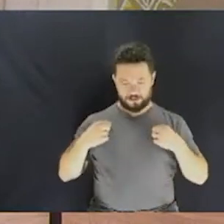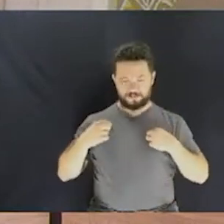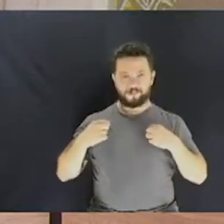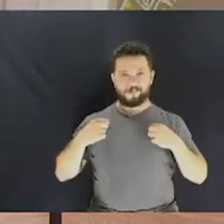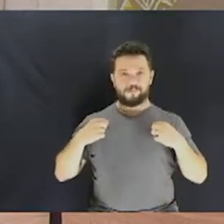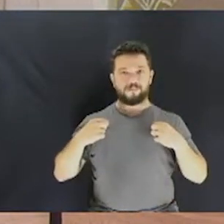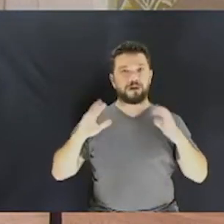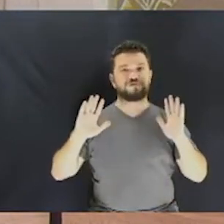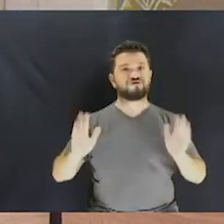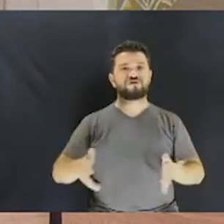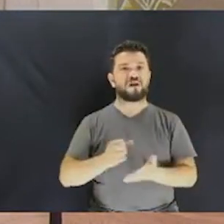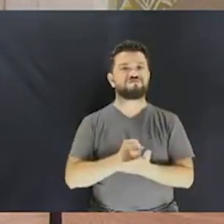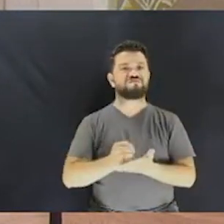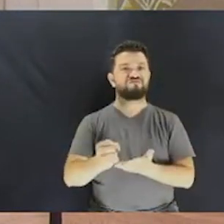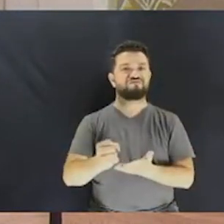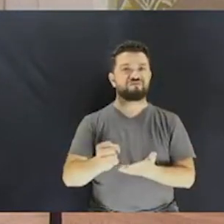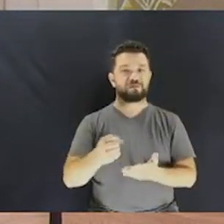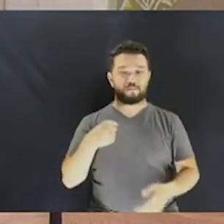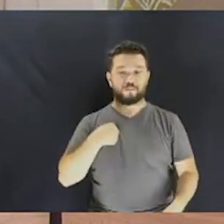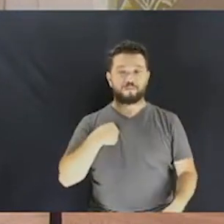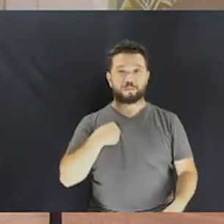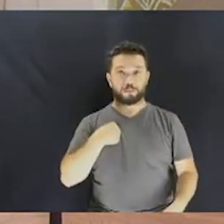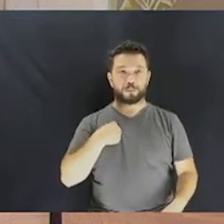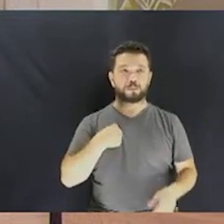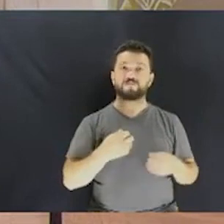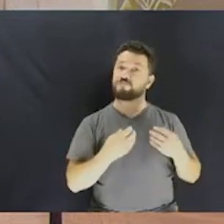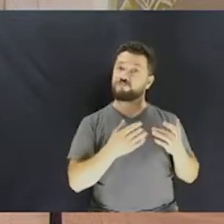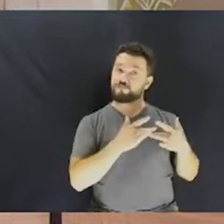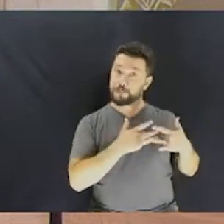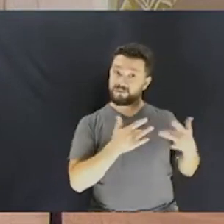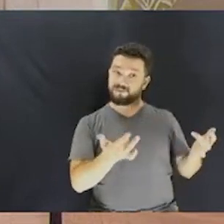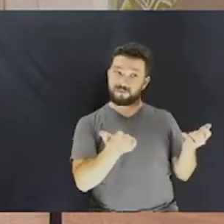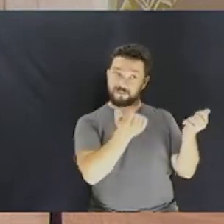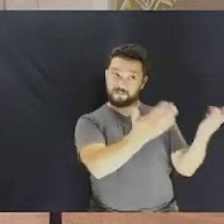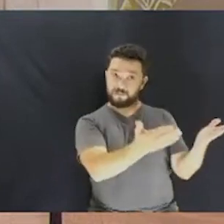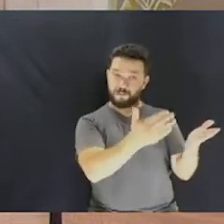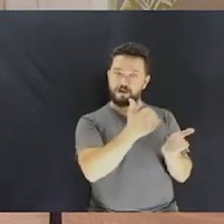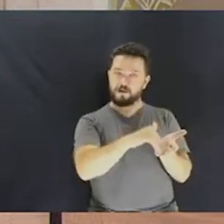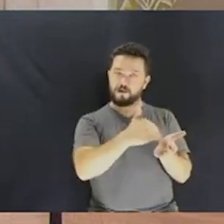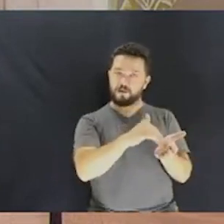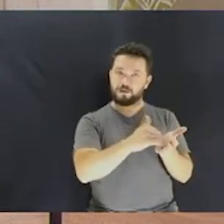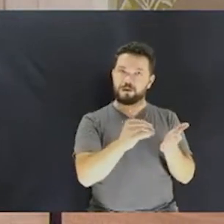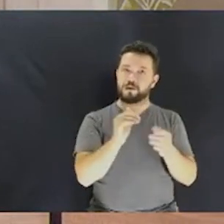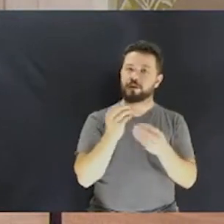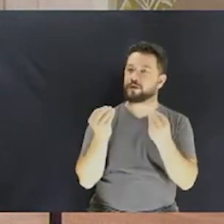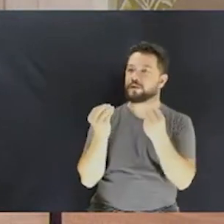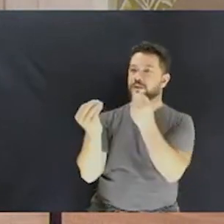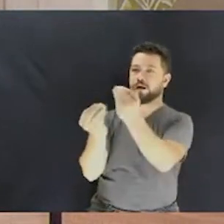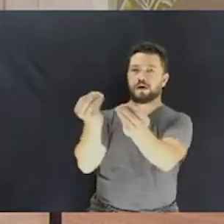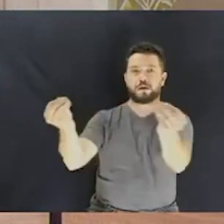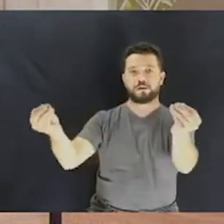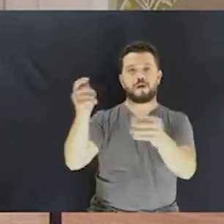daquela corrida, já não possa ser inserido e doado para a Esmelge, que fará a gestão destinando a associações, a clubes, a